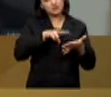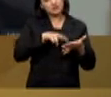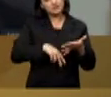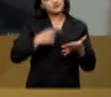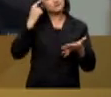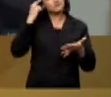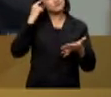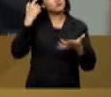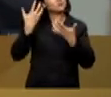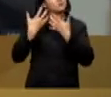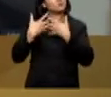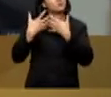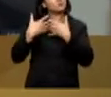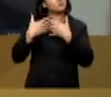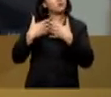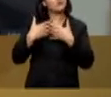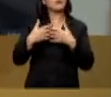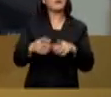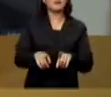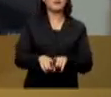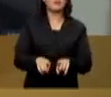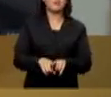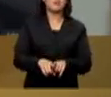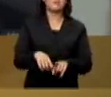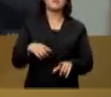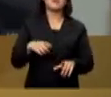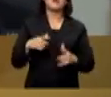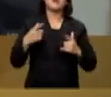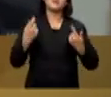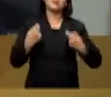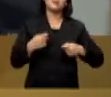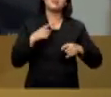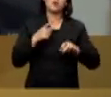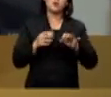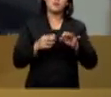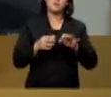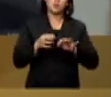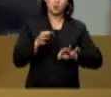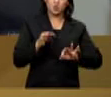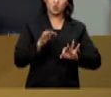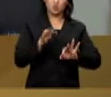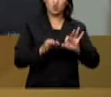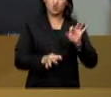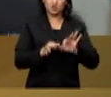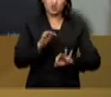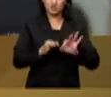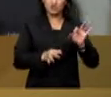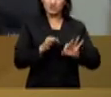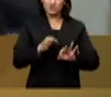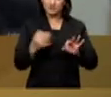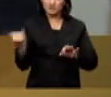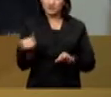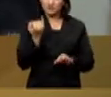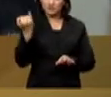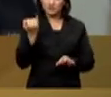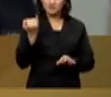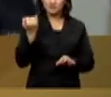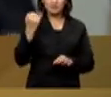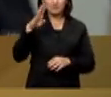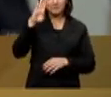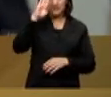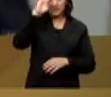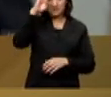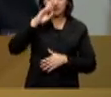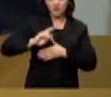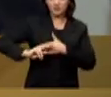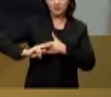e dentro de uma necessidade de uma política judiciária que esse caso requer, principalmente nos efeitos práticos que